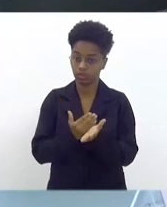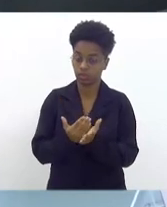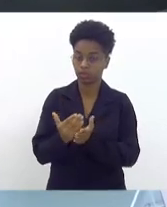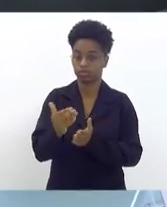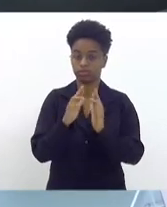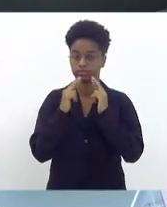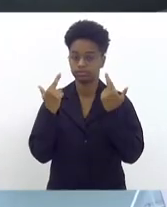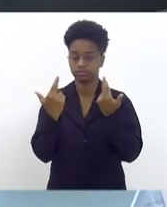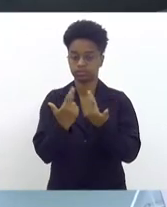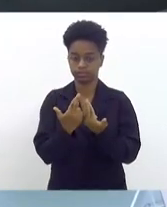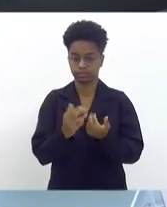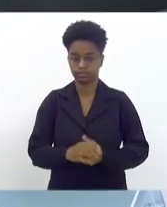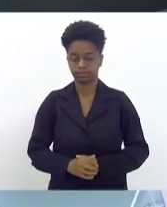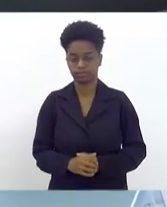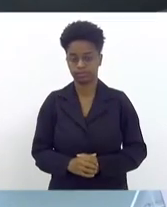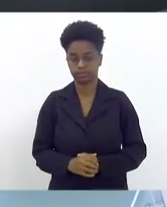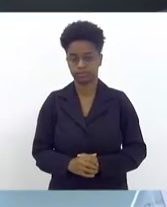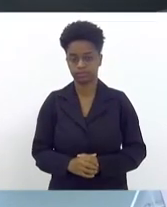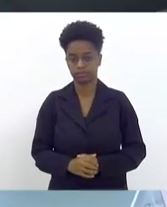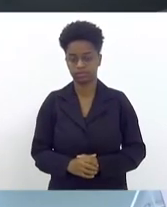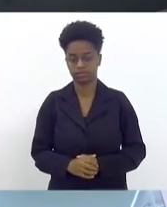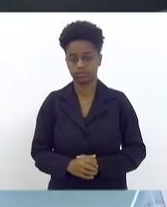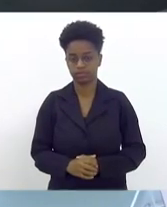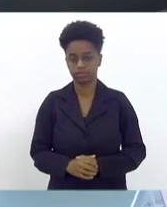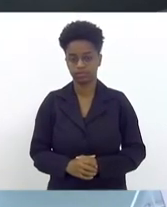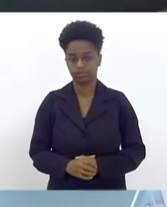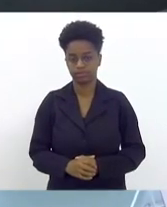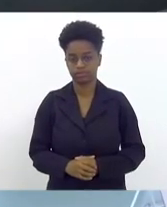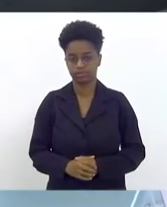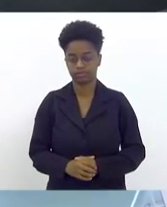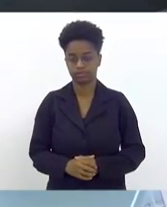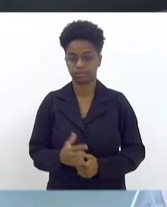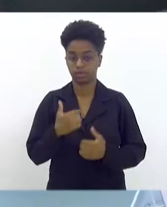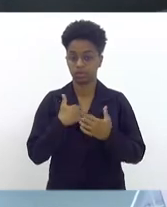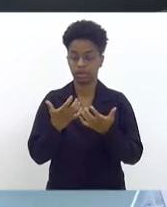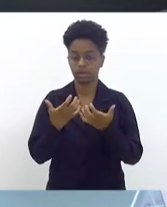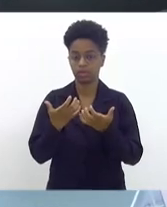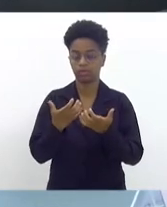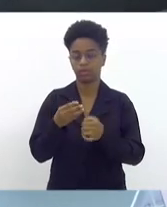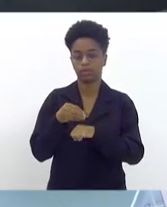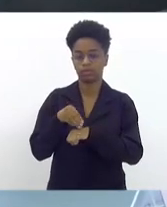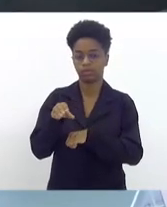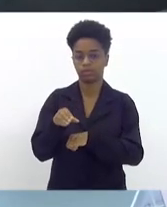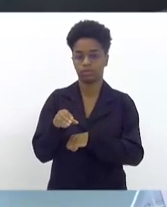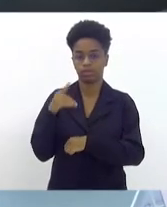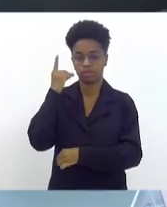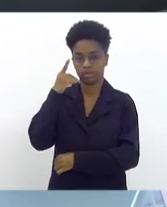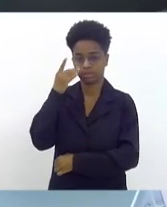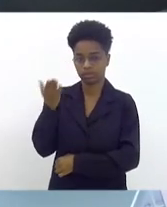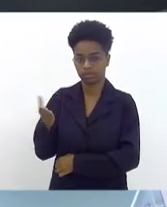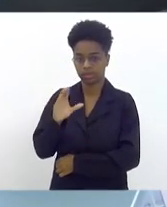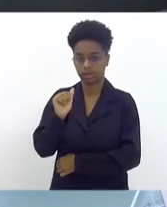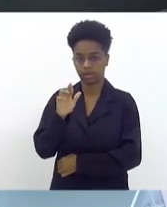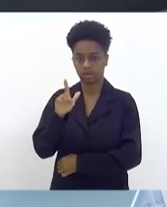a nossa deliberação, eu gostaria de indicar a pedido o deputado Carlos